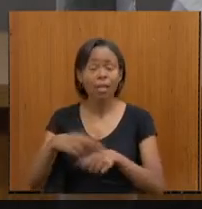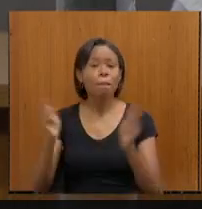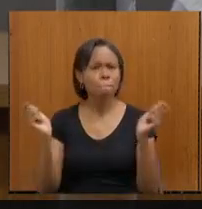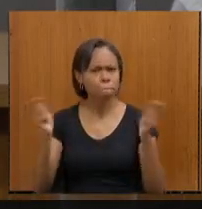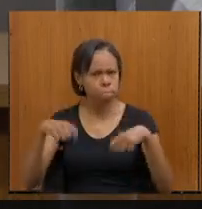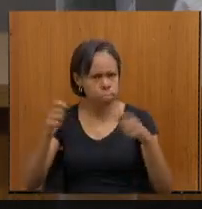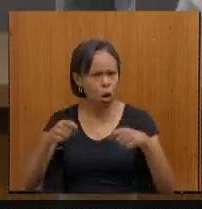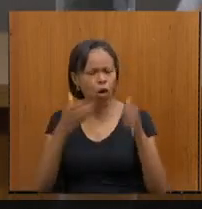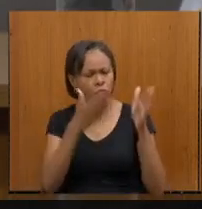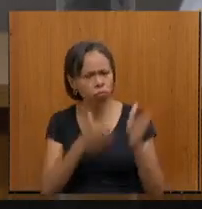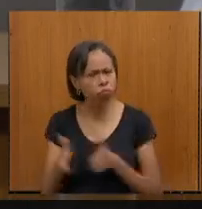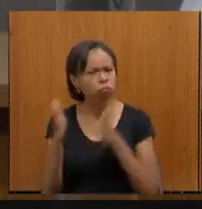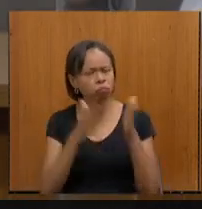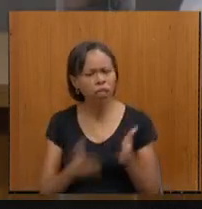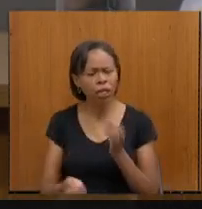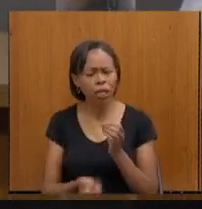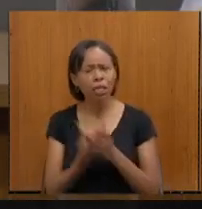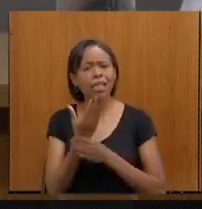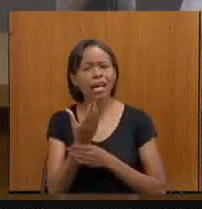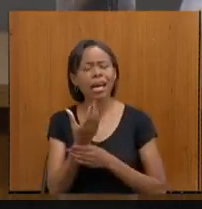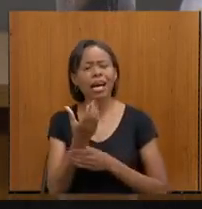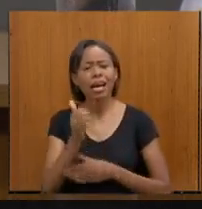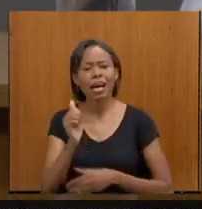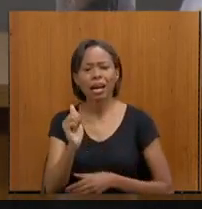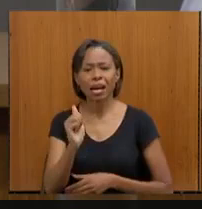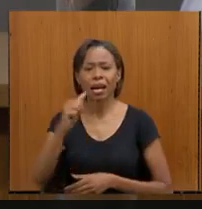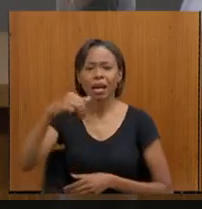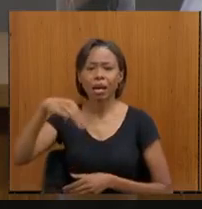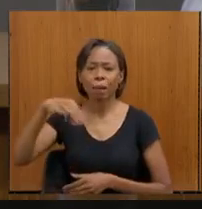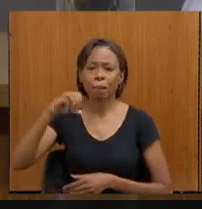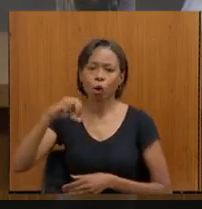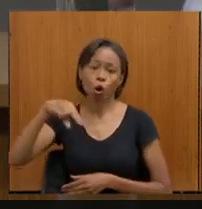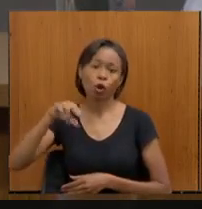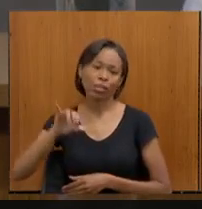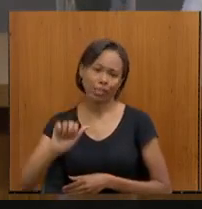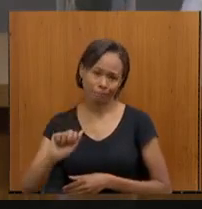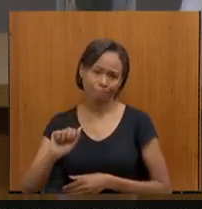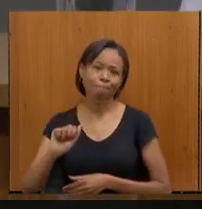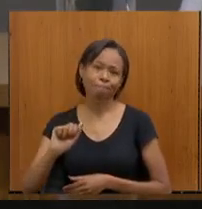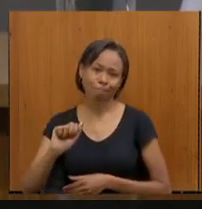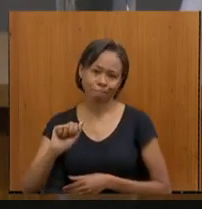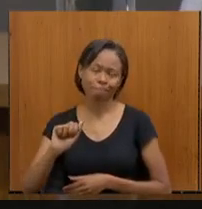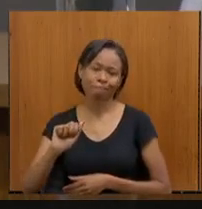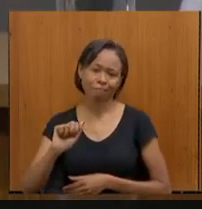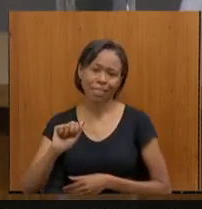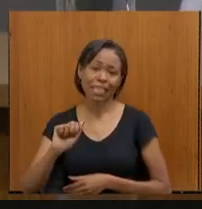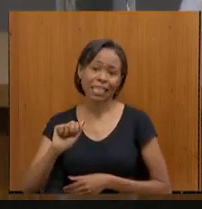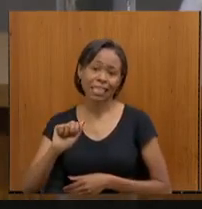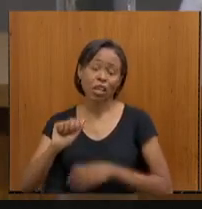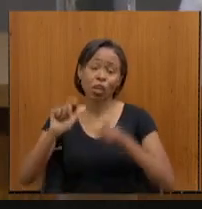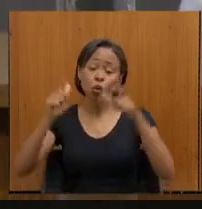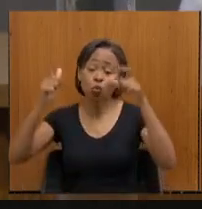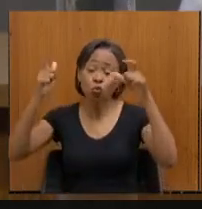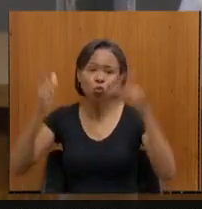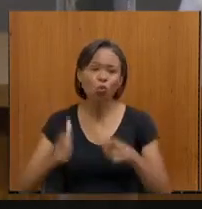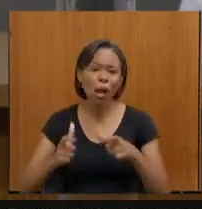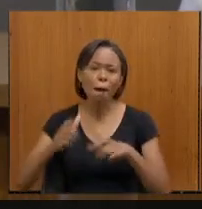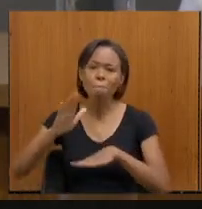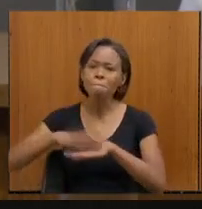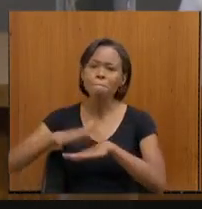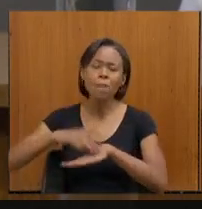produzir amônia de uma forma descentralizada exatamente lá onde eu preciso